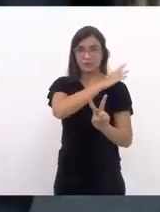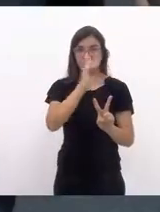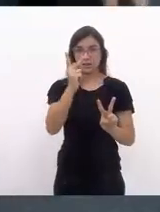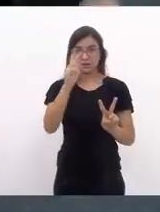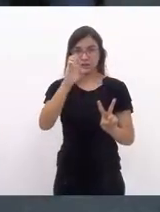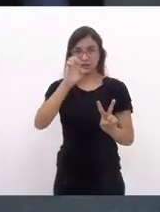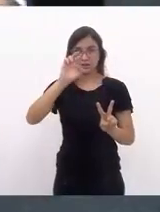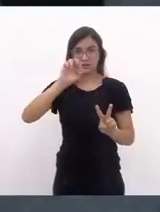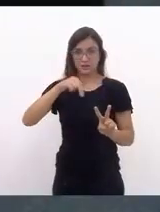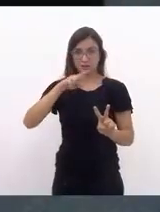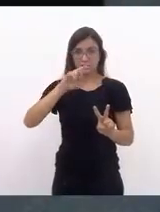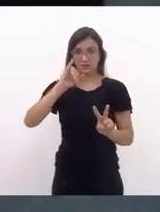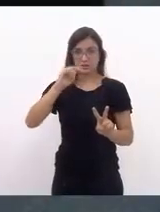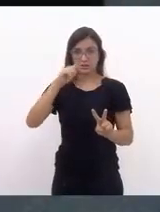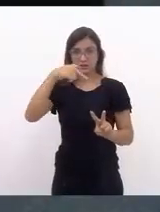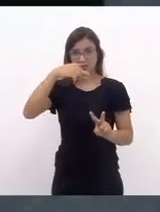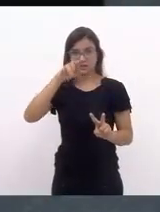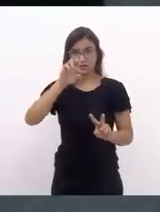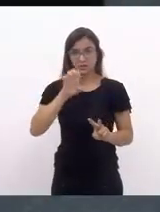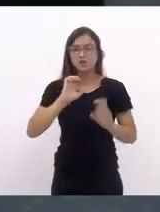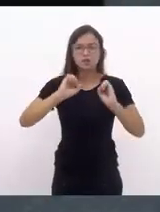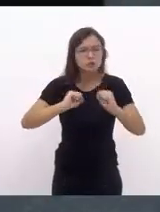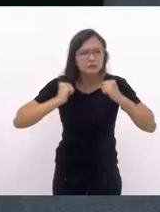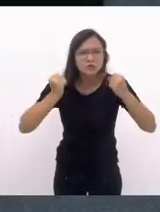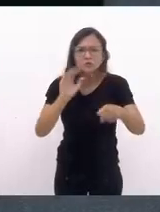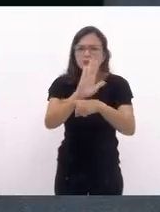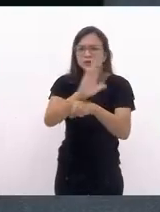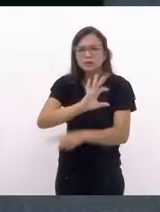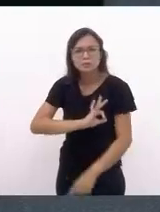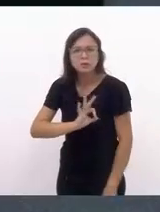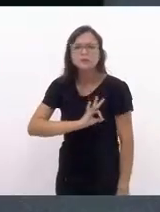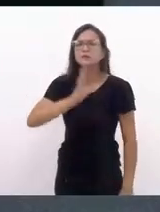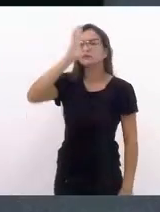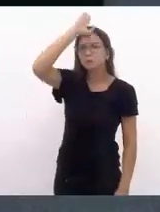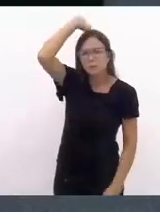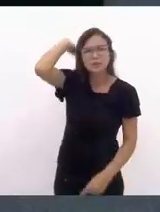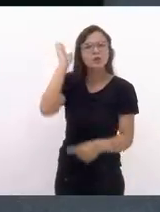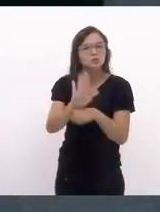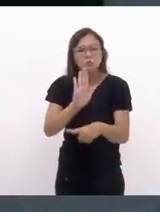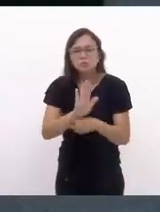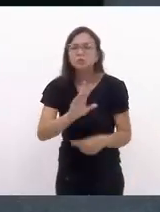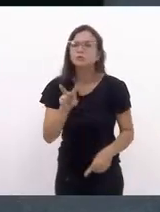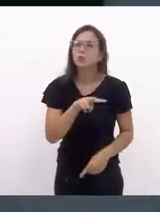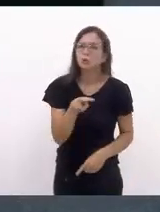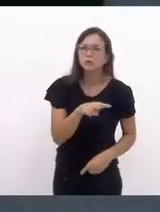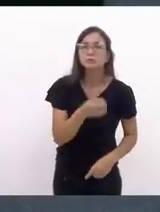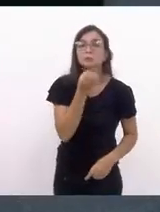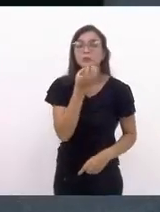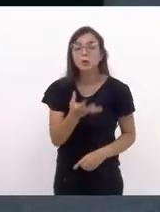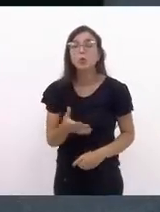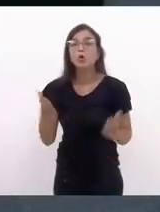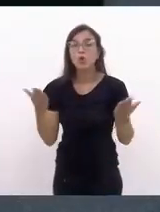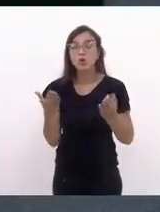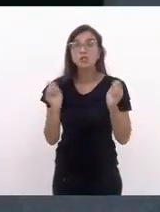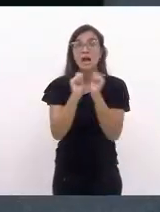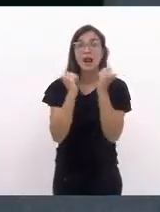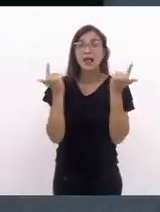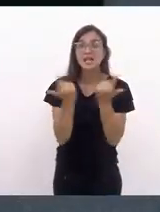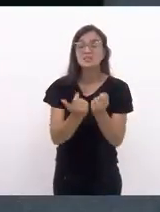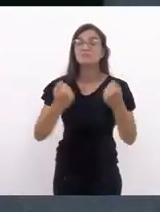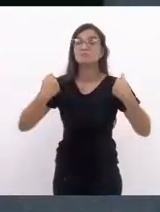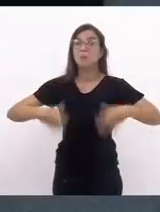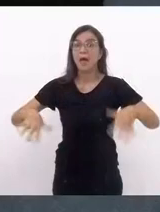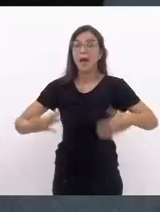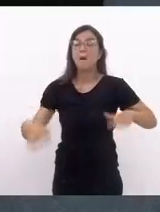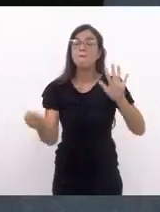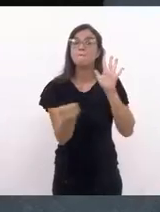ajudar o policial militar e o Bombeiro Militar esta a história hoje e a nossa defesa é